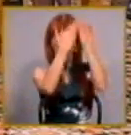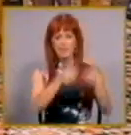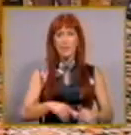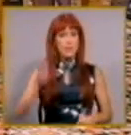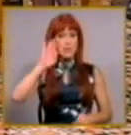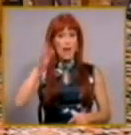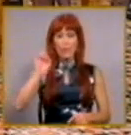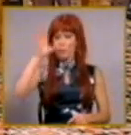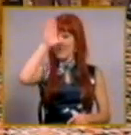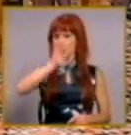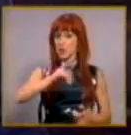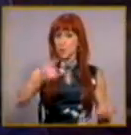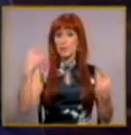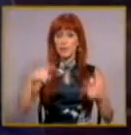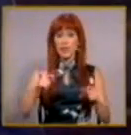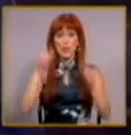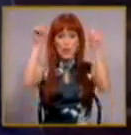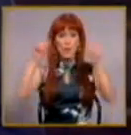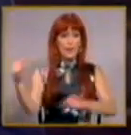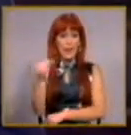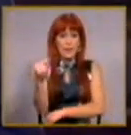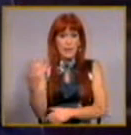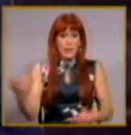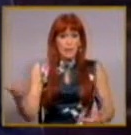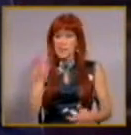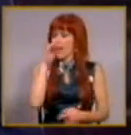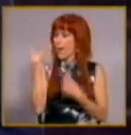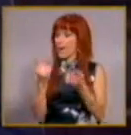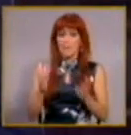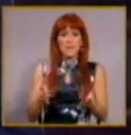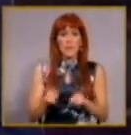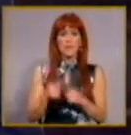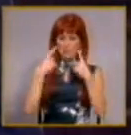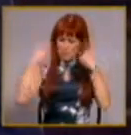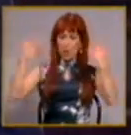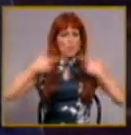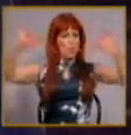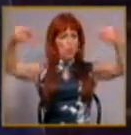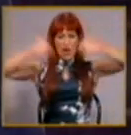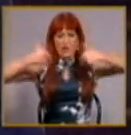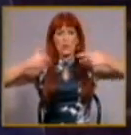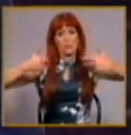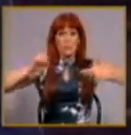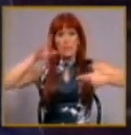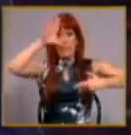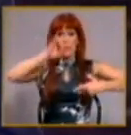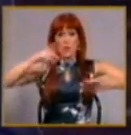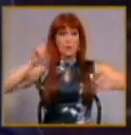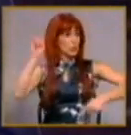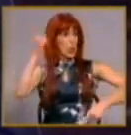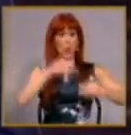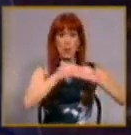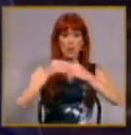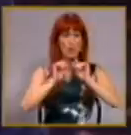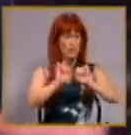sabe, o Primeiro-Ministro tem nota negativa. Portanto, se alguém precisa de afirmação ou de ajudas, é o Primeiro-Ministro e não o